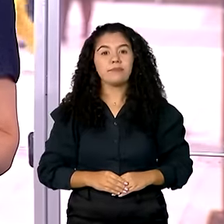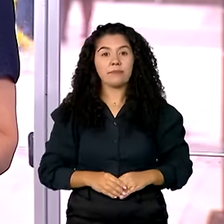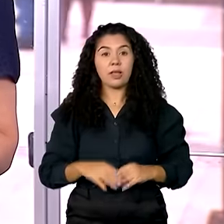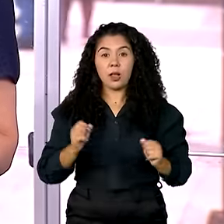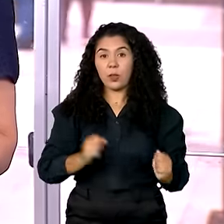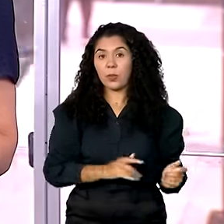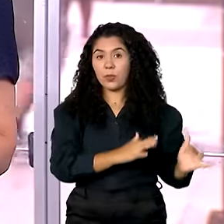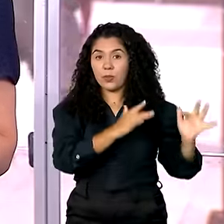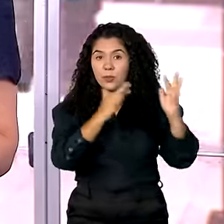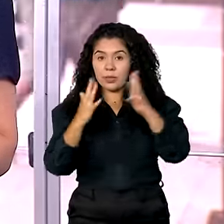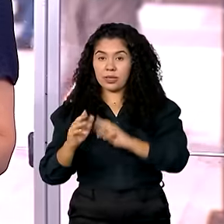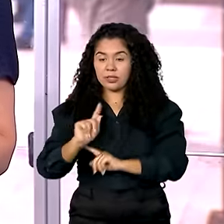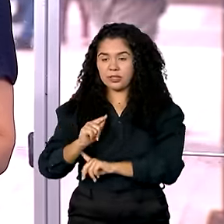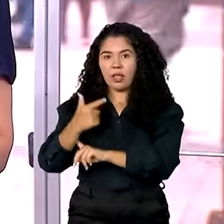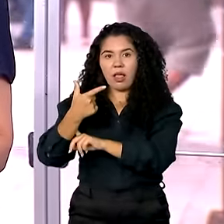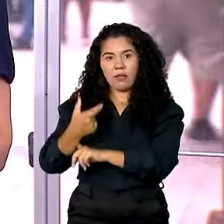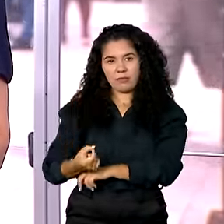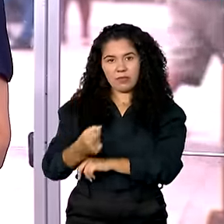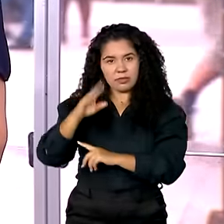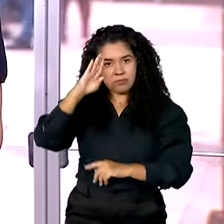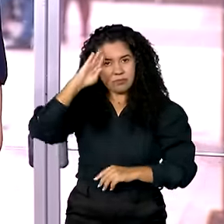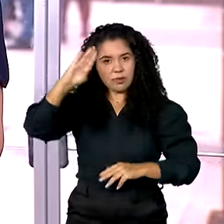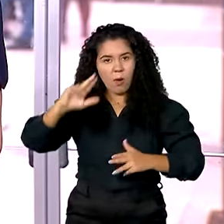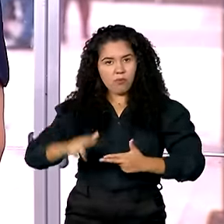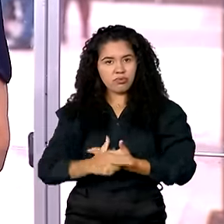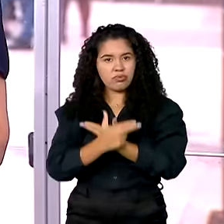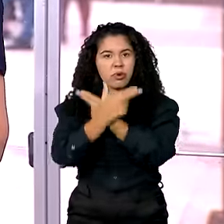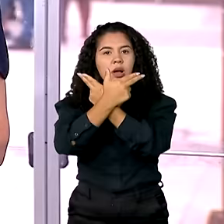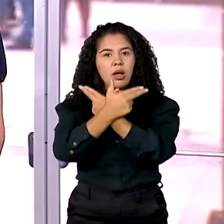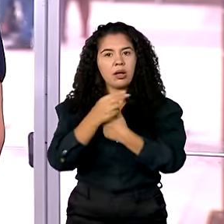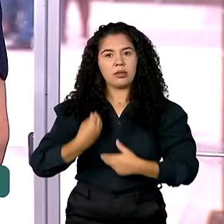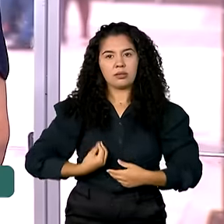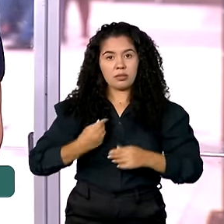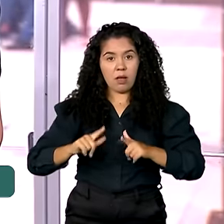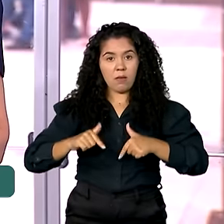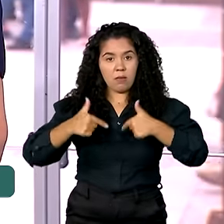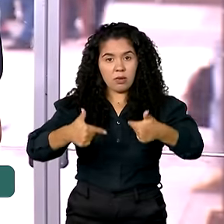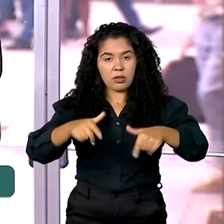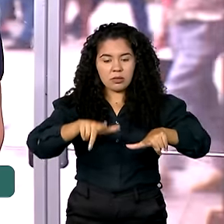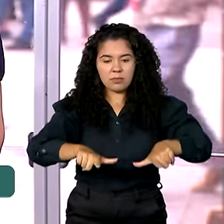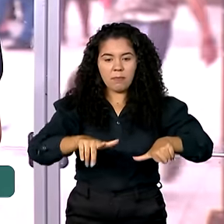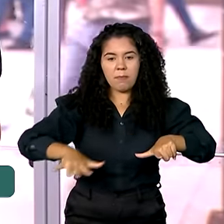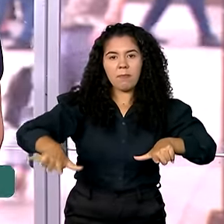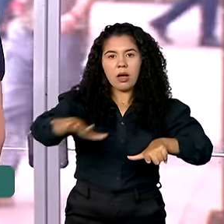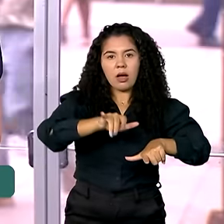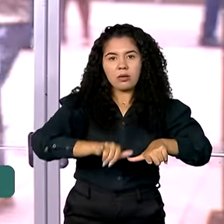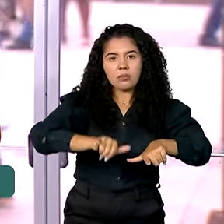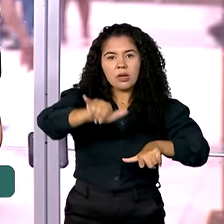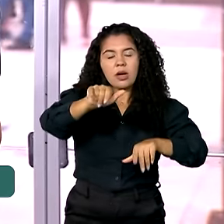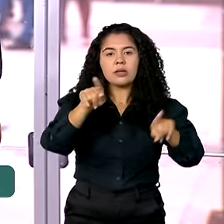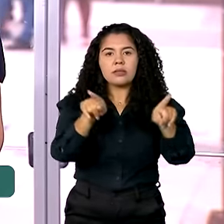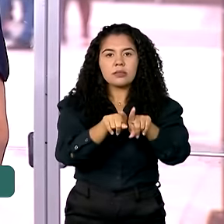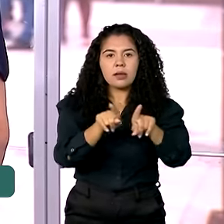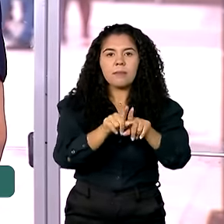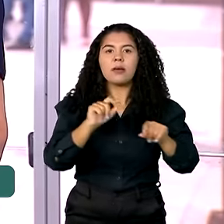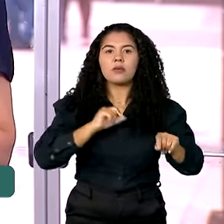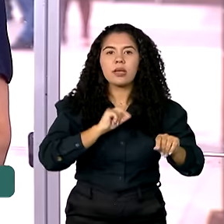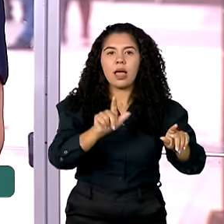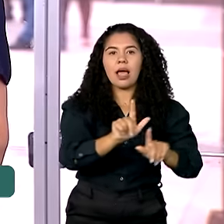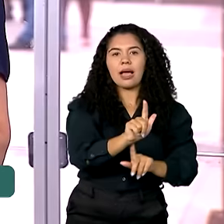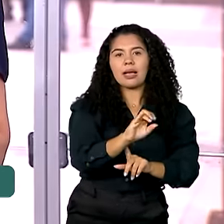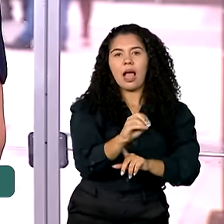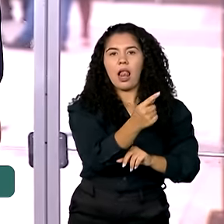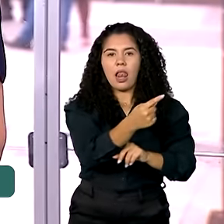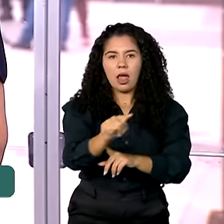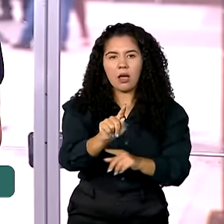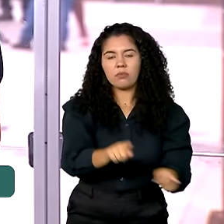Durante o G20, a Força Aérea Brasileira atua no controle do espaço aéreo e na segurança dos aeroportos do Galeão e no